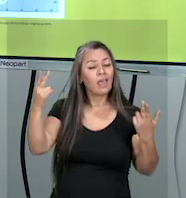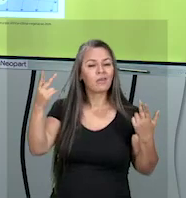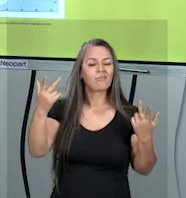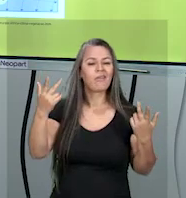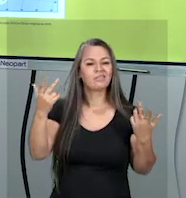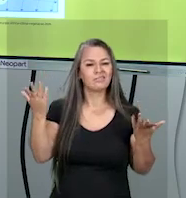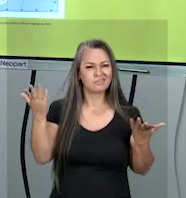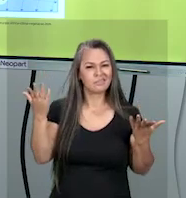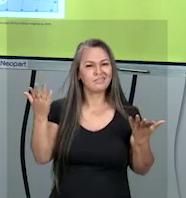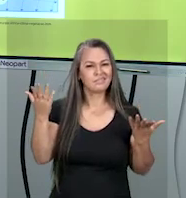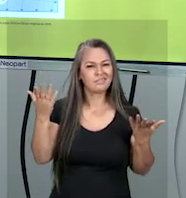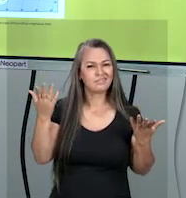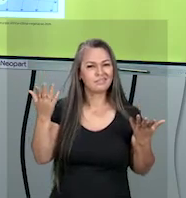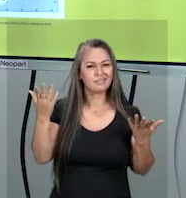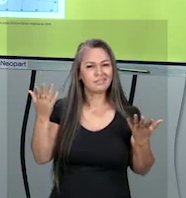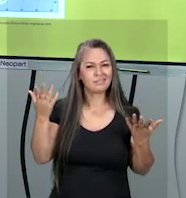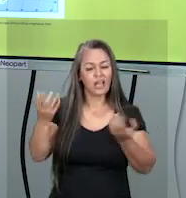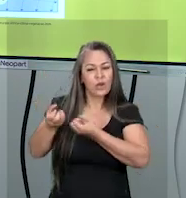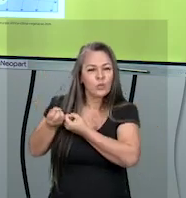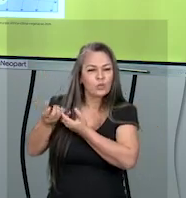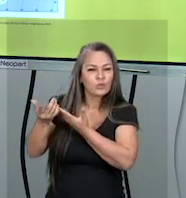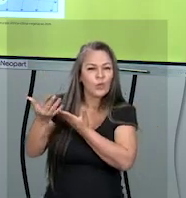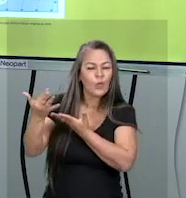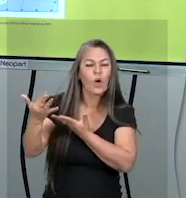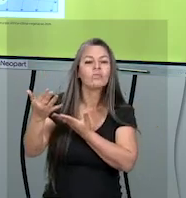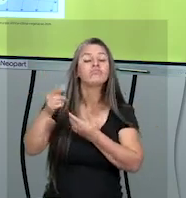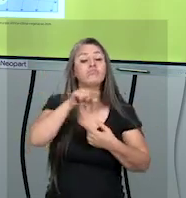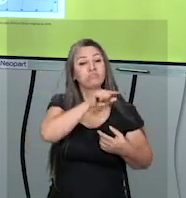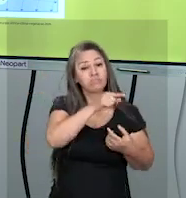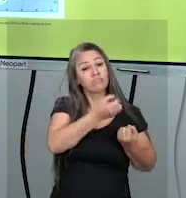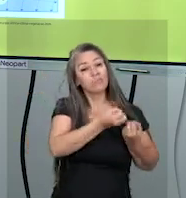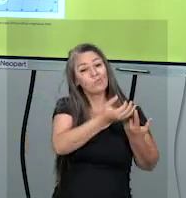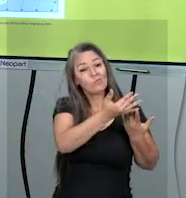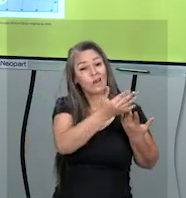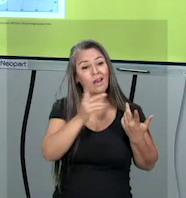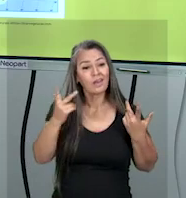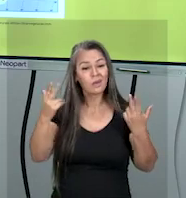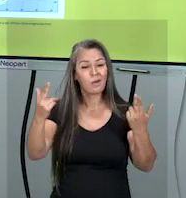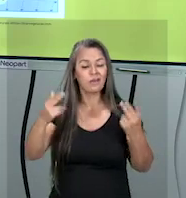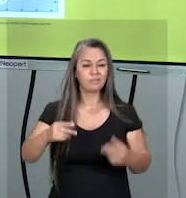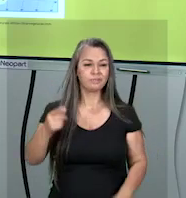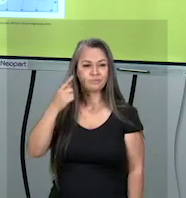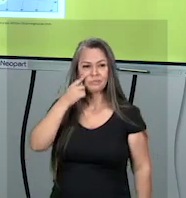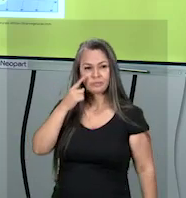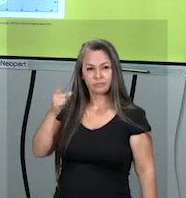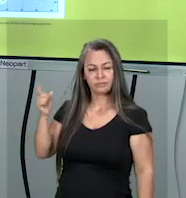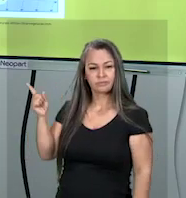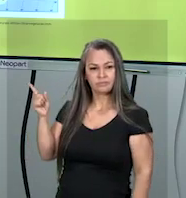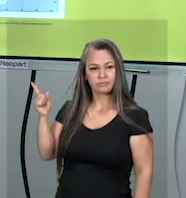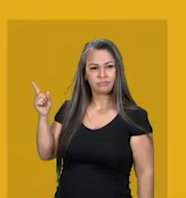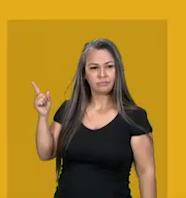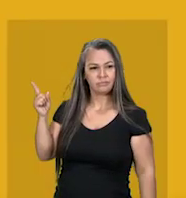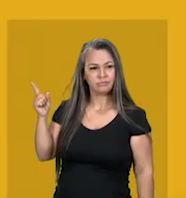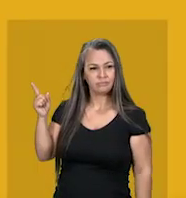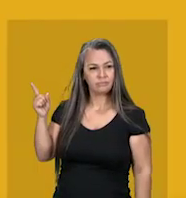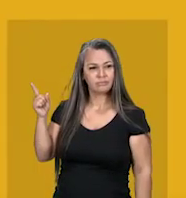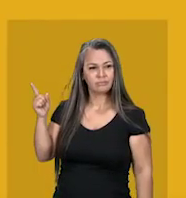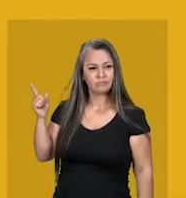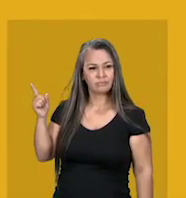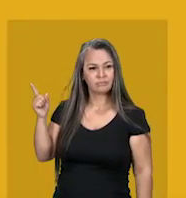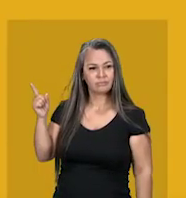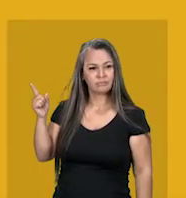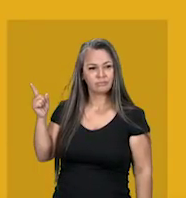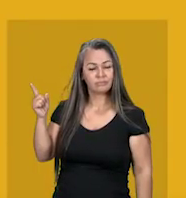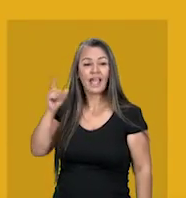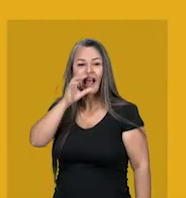bem a esse clima mais semiárido, poucas chuvas, né? Você tem o clima tropical, que é a maior parte do interior,